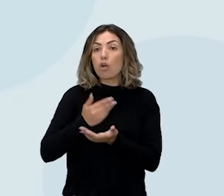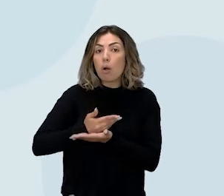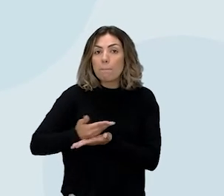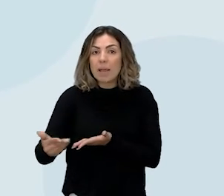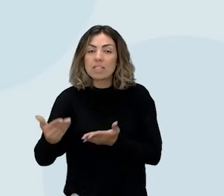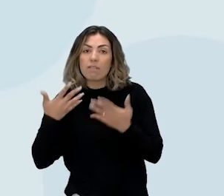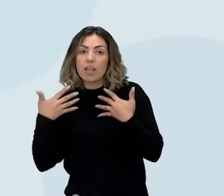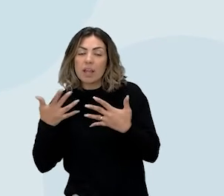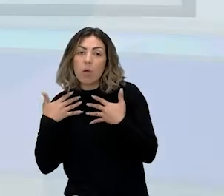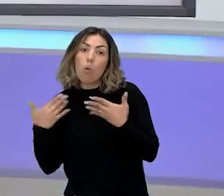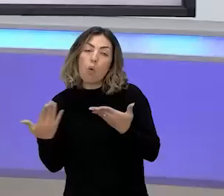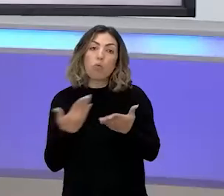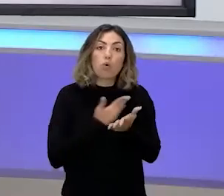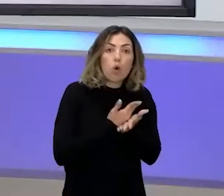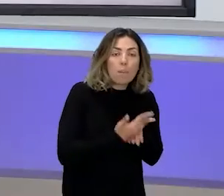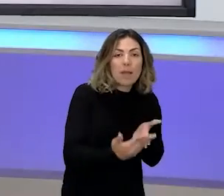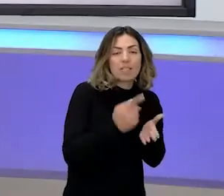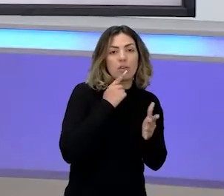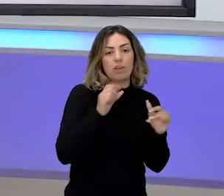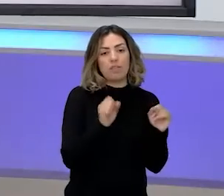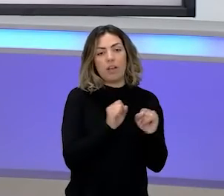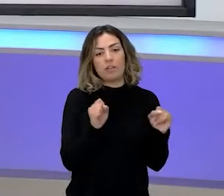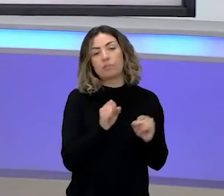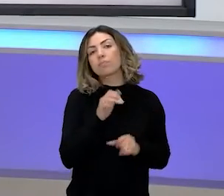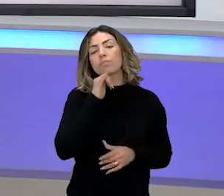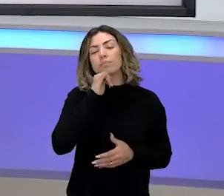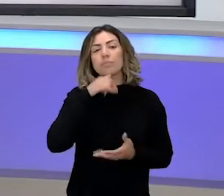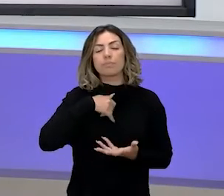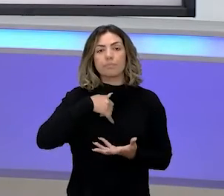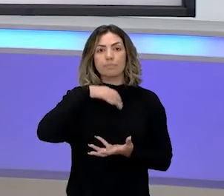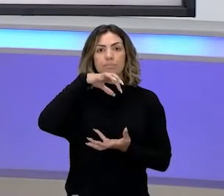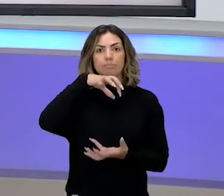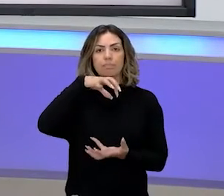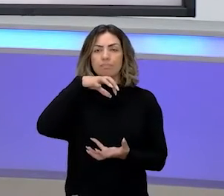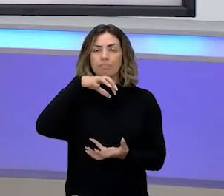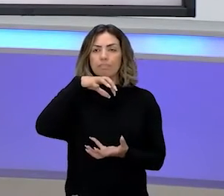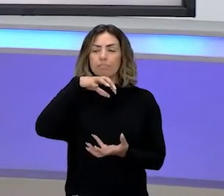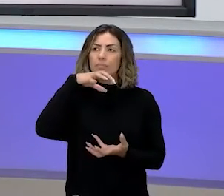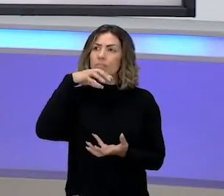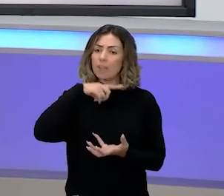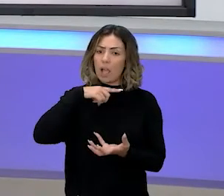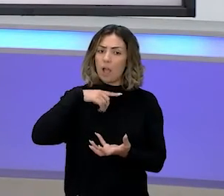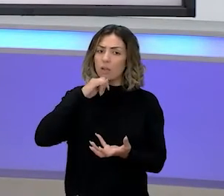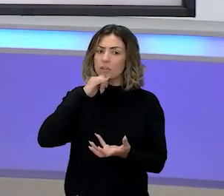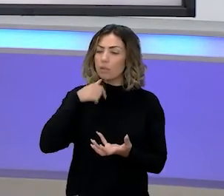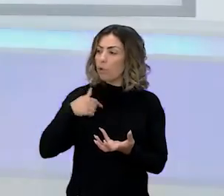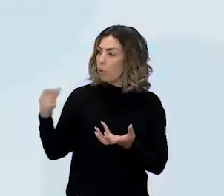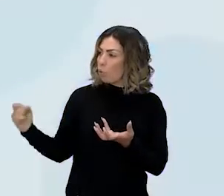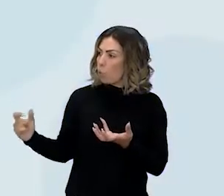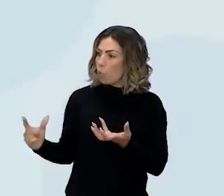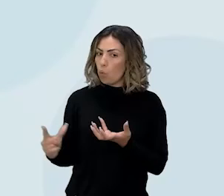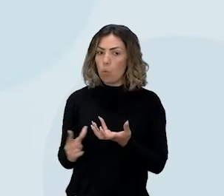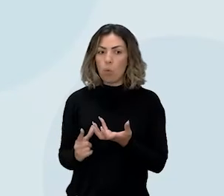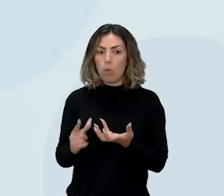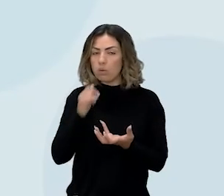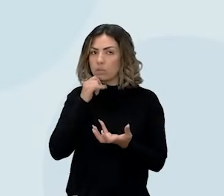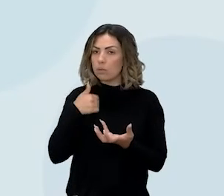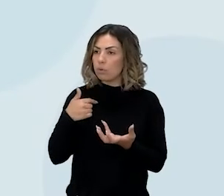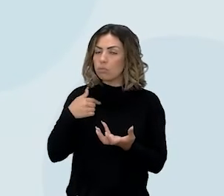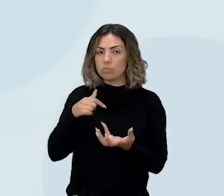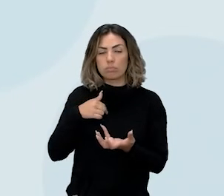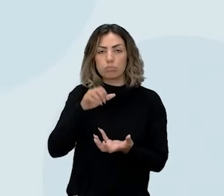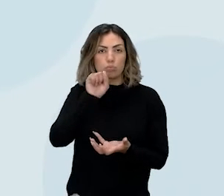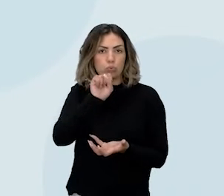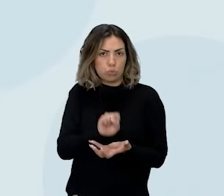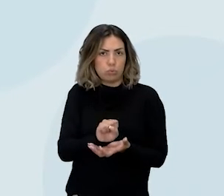ou do inverno. Se você estiver em um hemisfério e tiver maior iluminação de luz, ó, vamos voltar aqui, ó. Aqui, se você está na América do